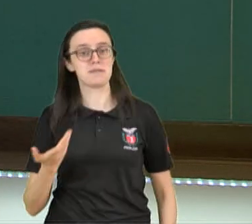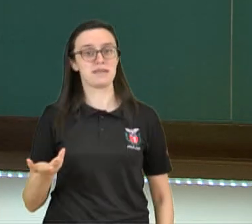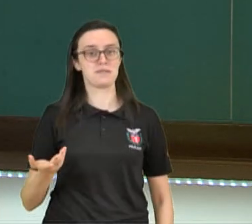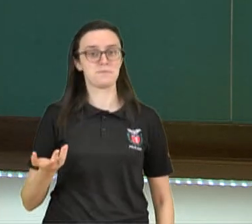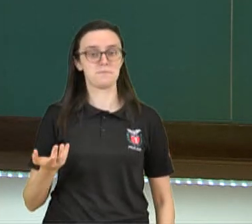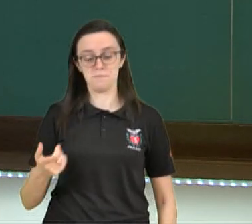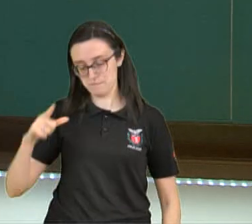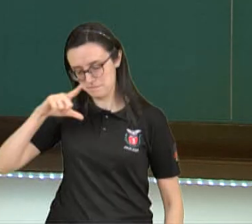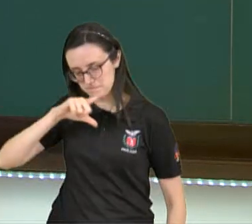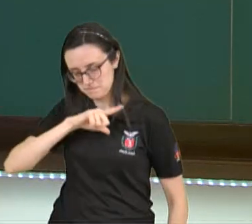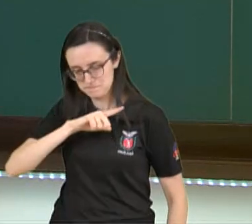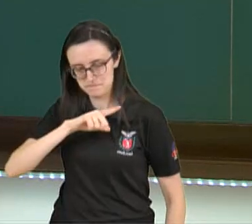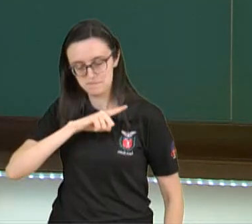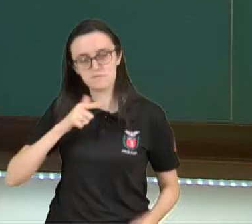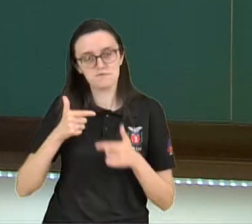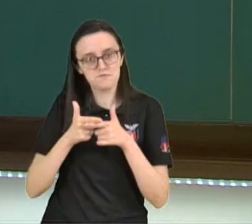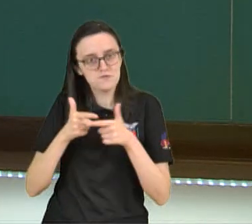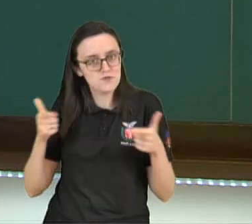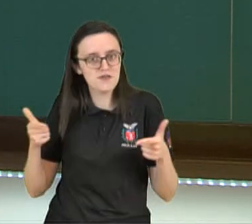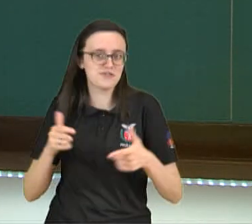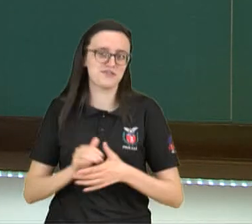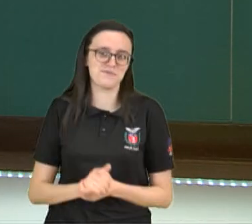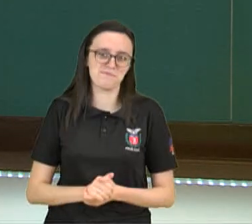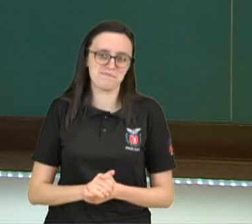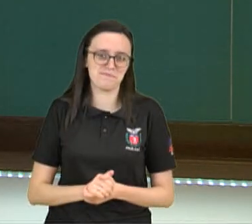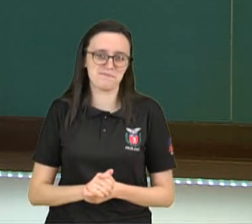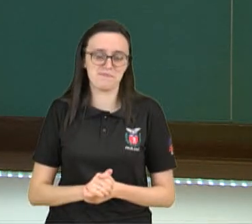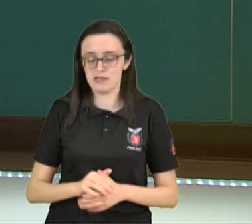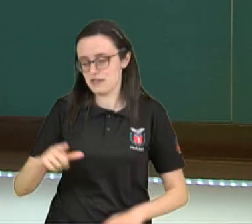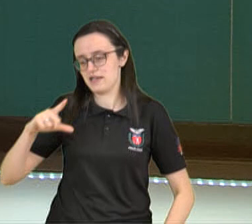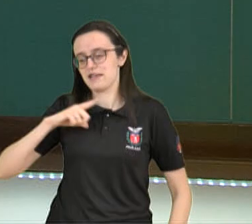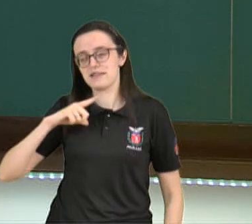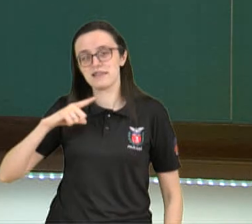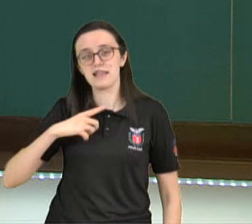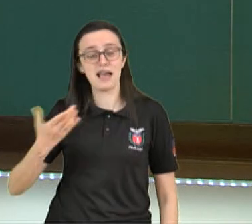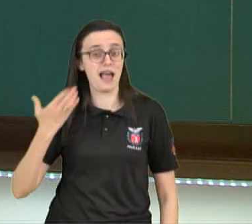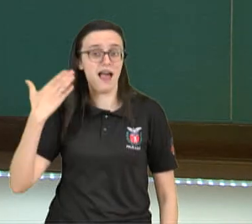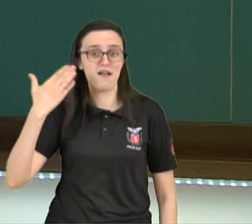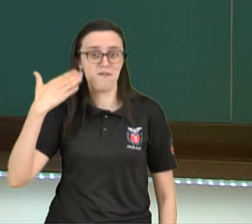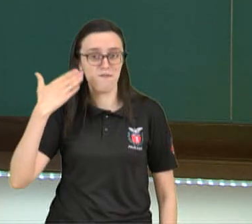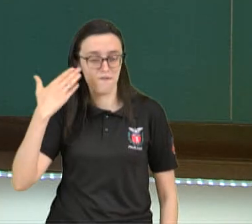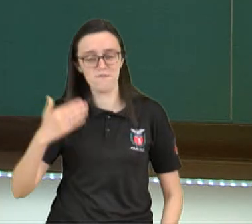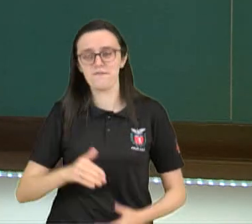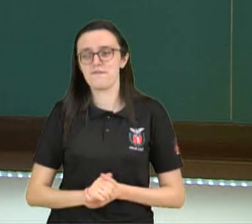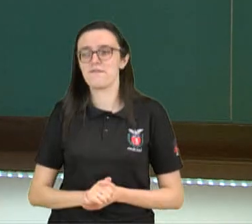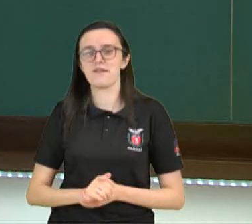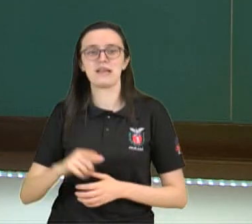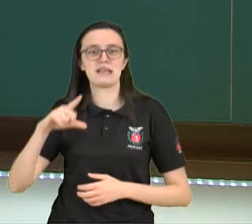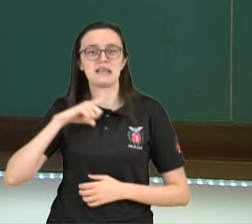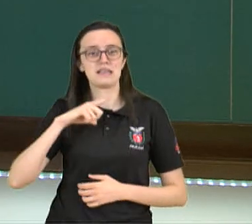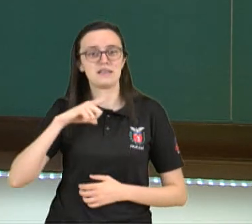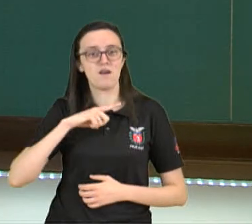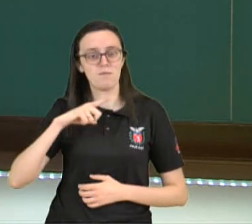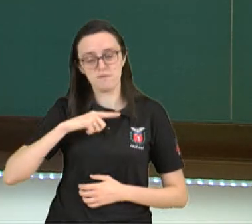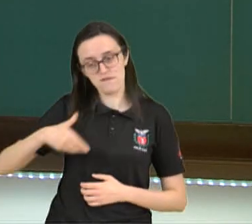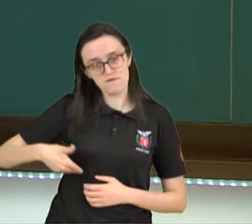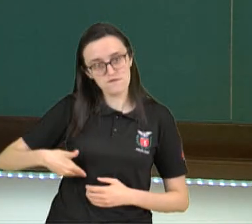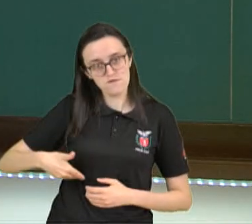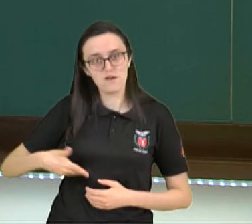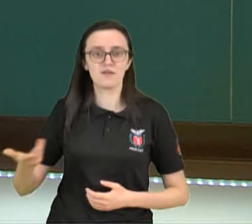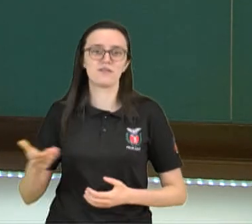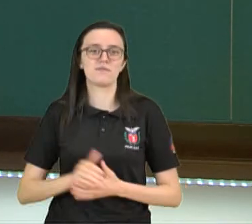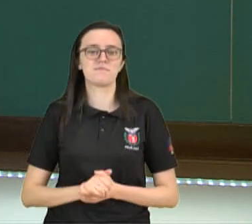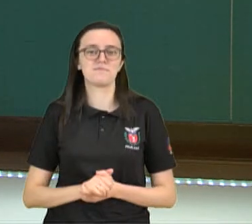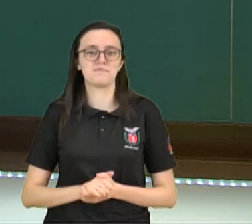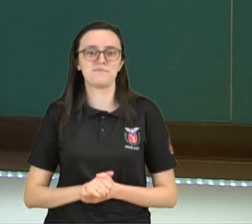Tener suerte, ter sorte. Tener calor, ter calor. Tener hambre, ter fome.